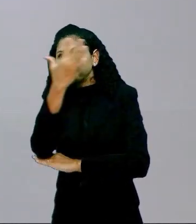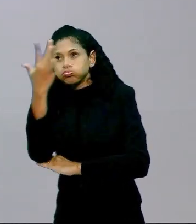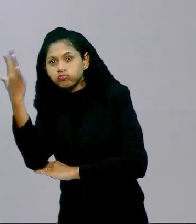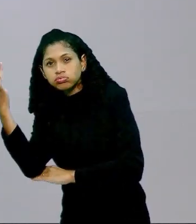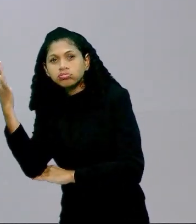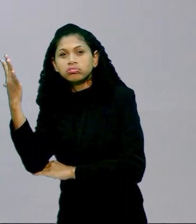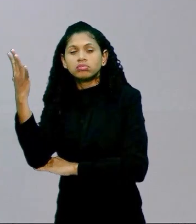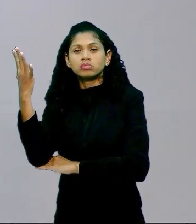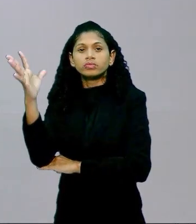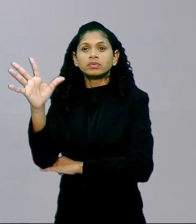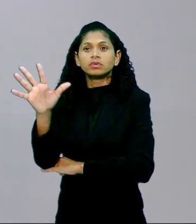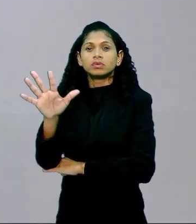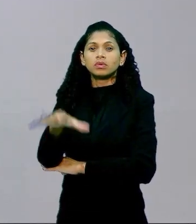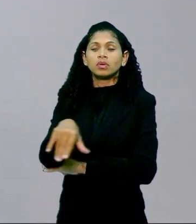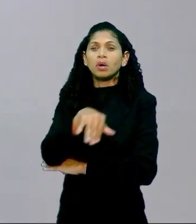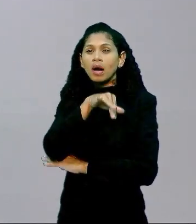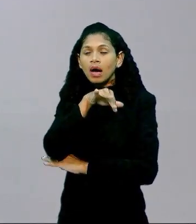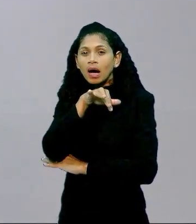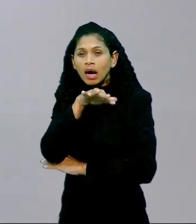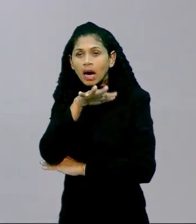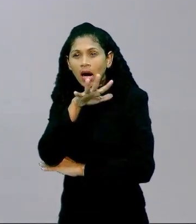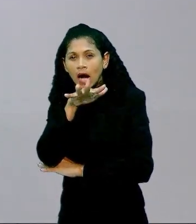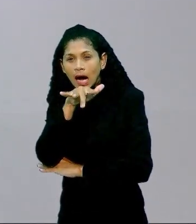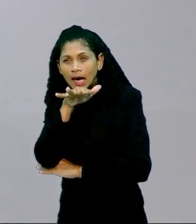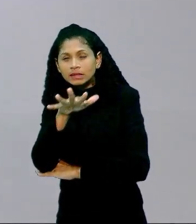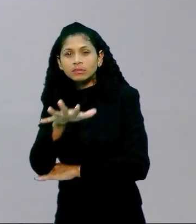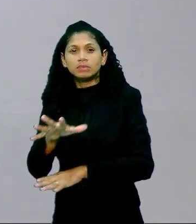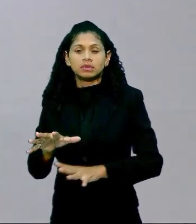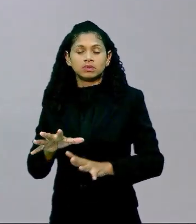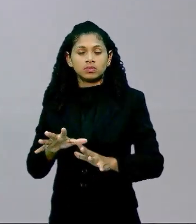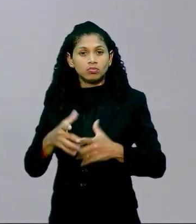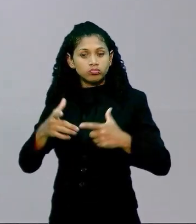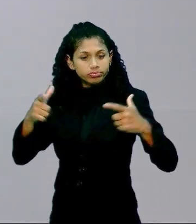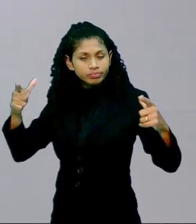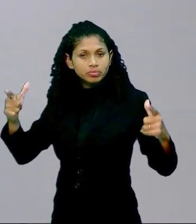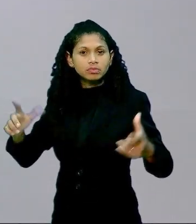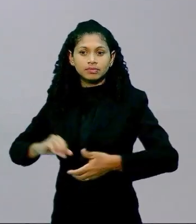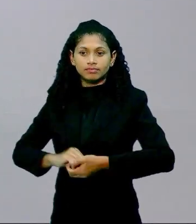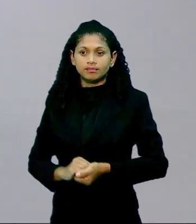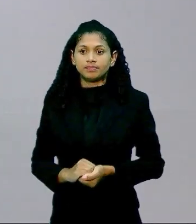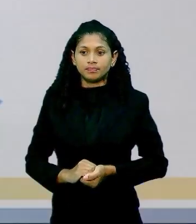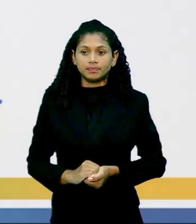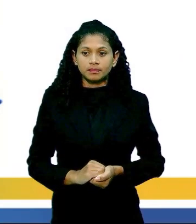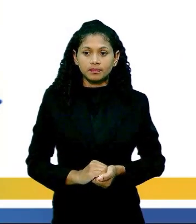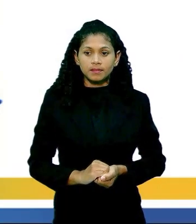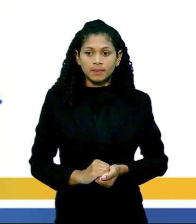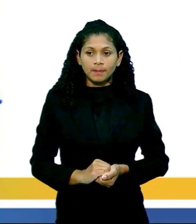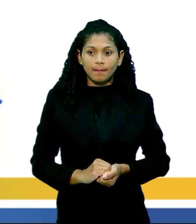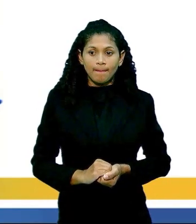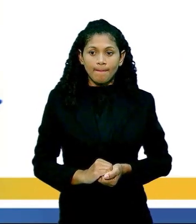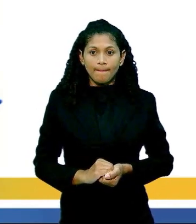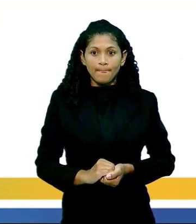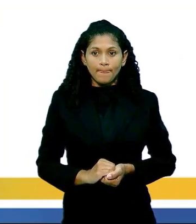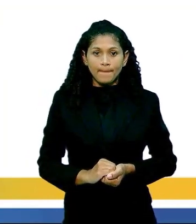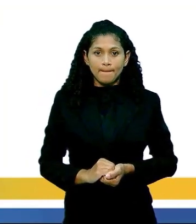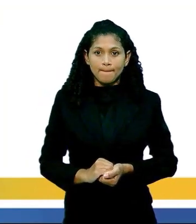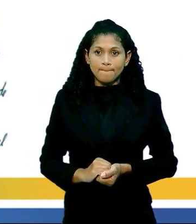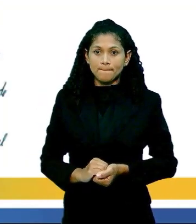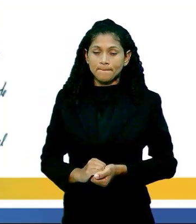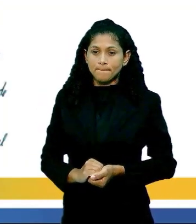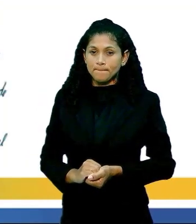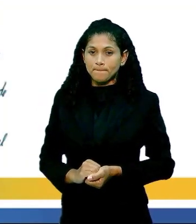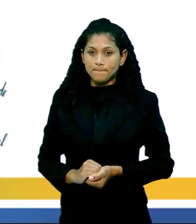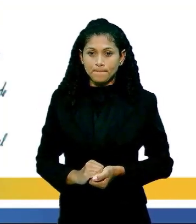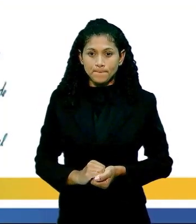de maior porte. Isso é a comunidade clímax. Ok? Ok.